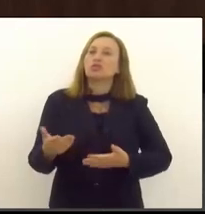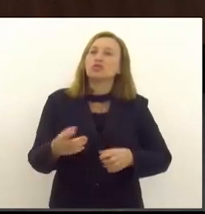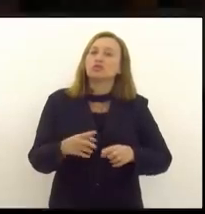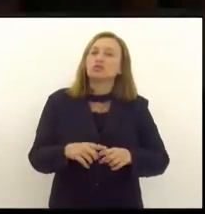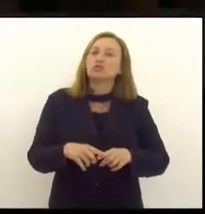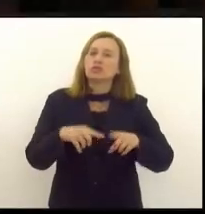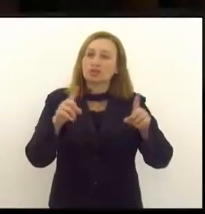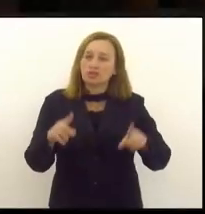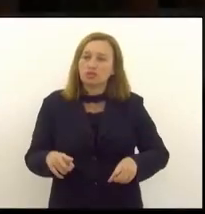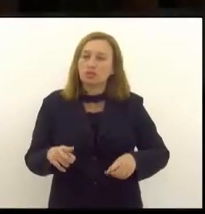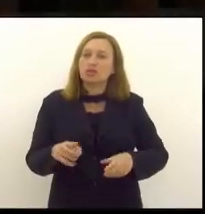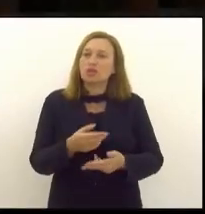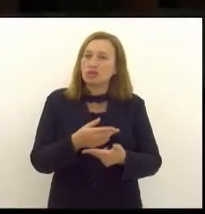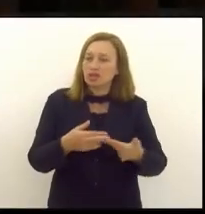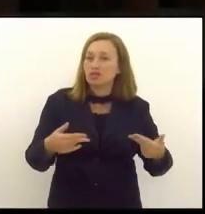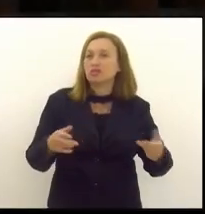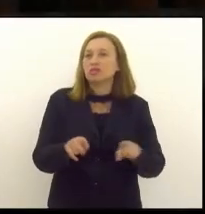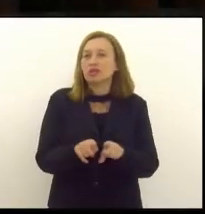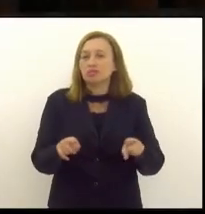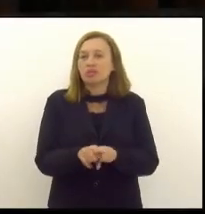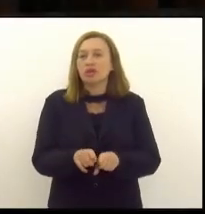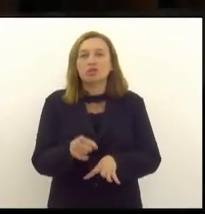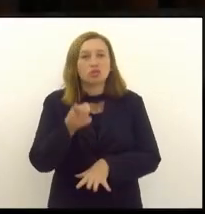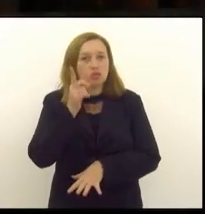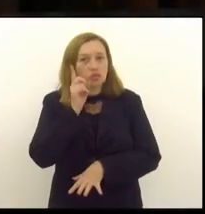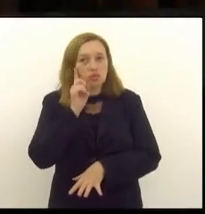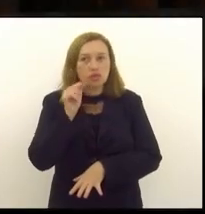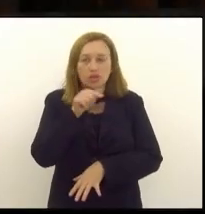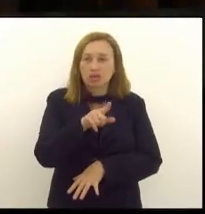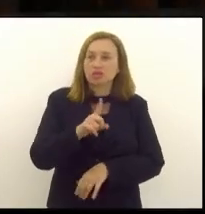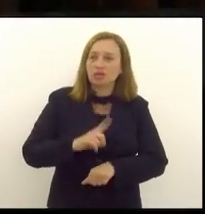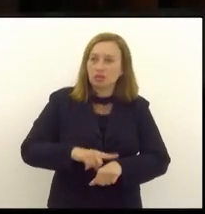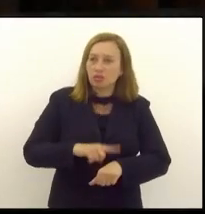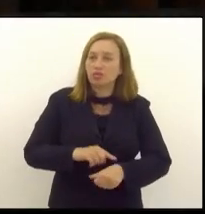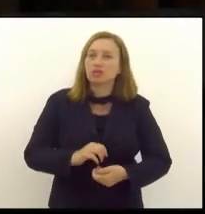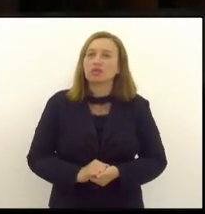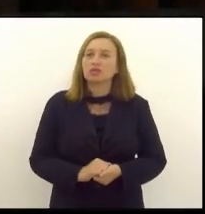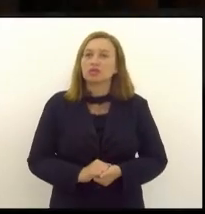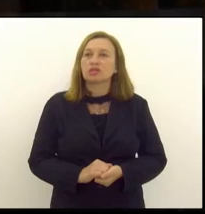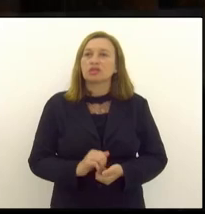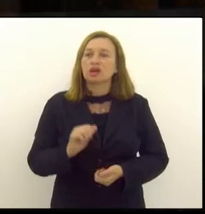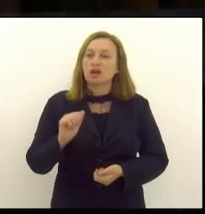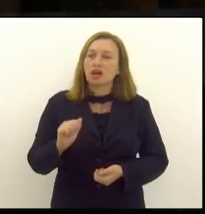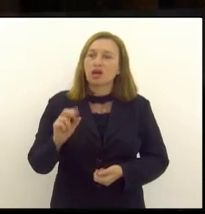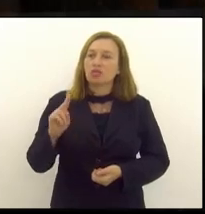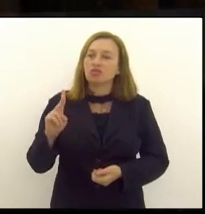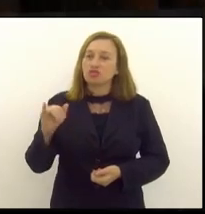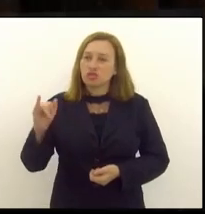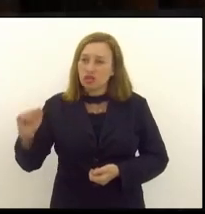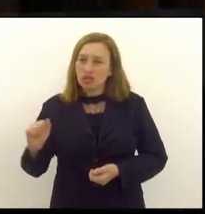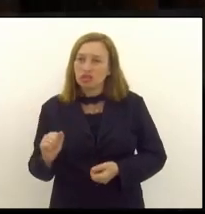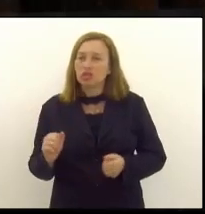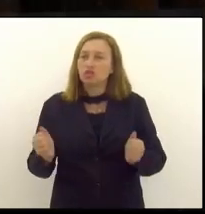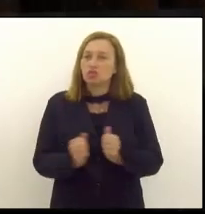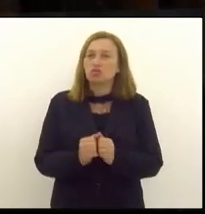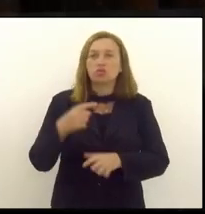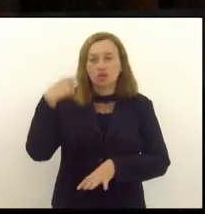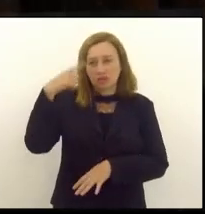servidoras, e muitas vezes também no cotidiano, ali naquele momento da audiência, junto com